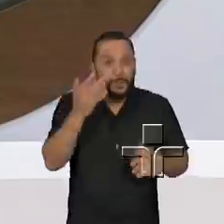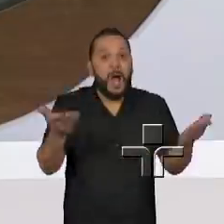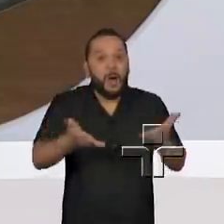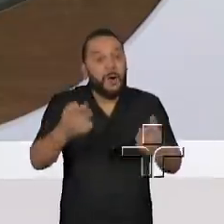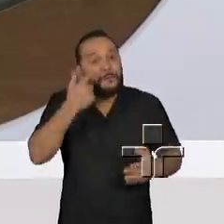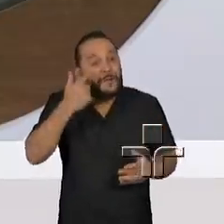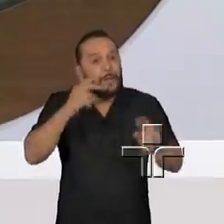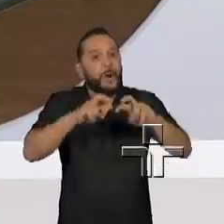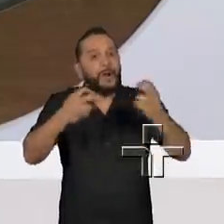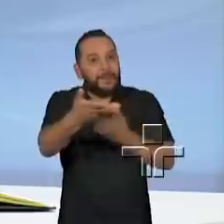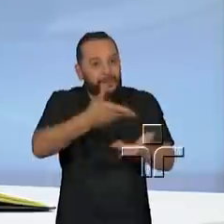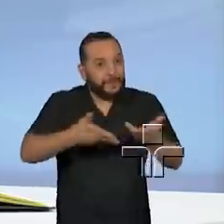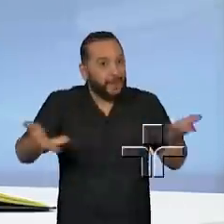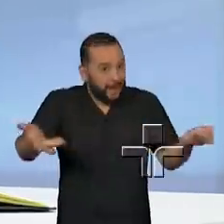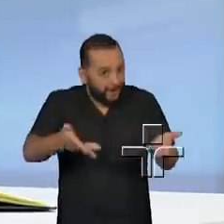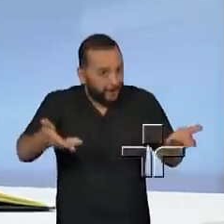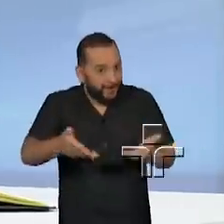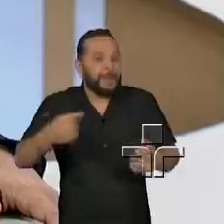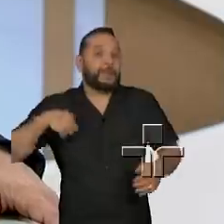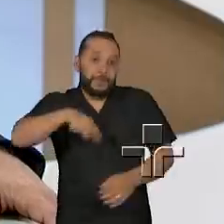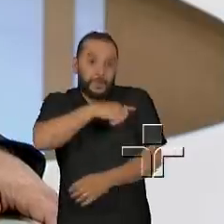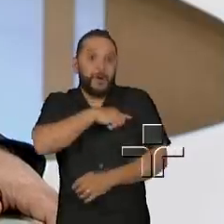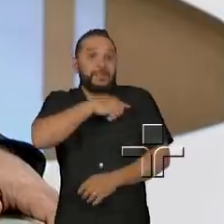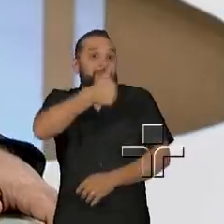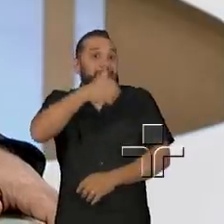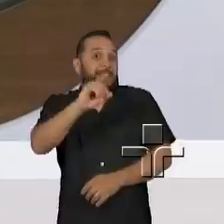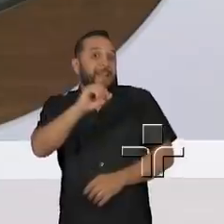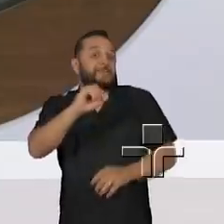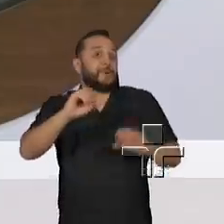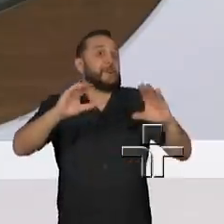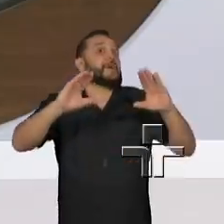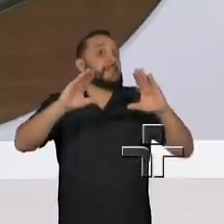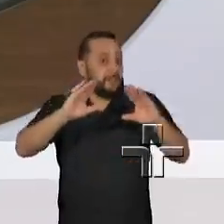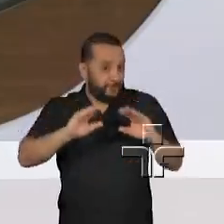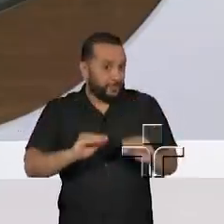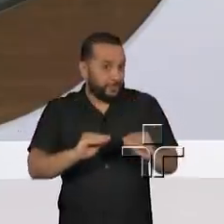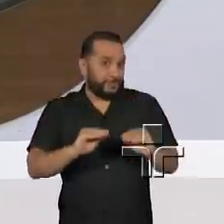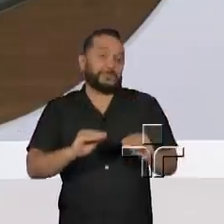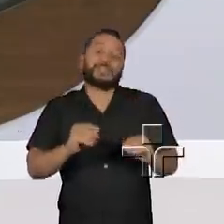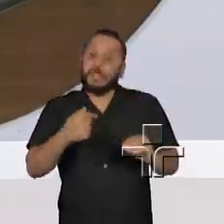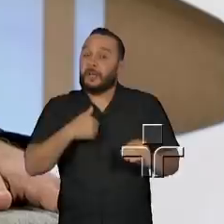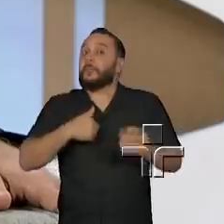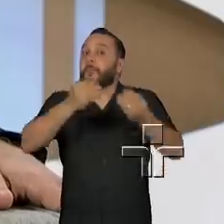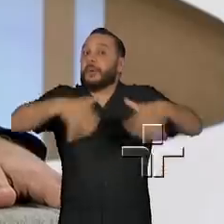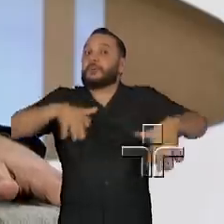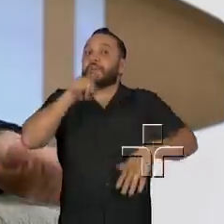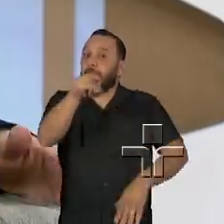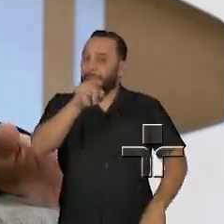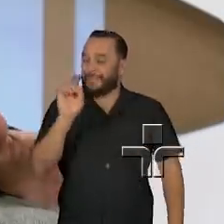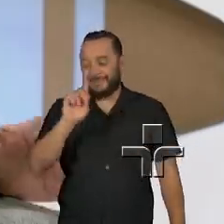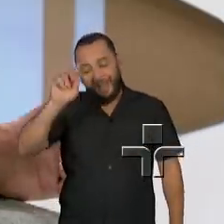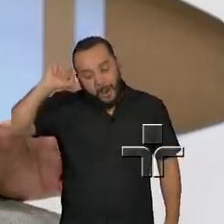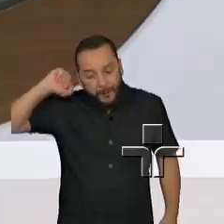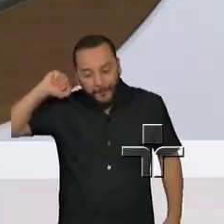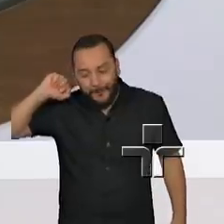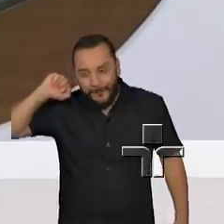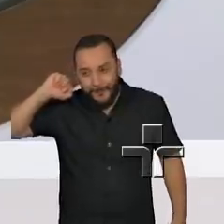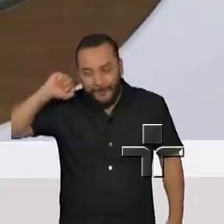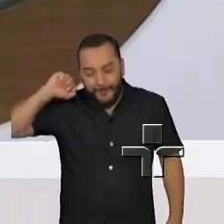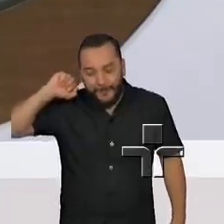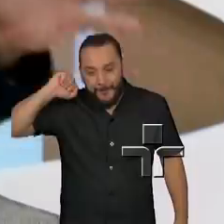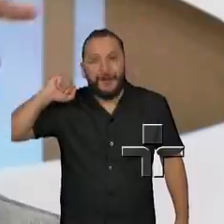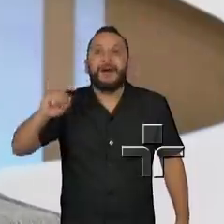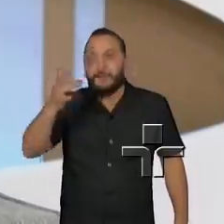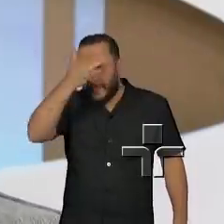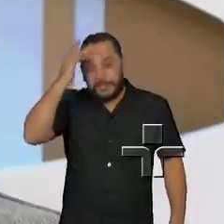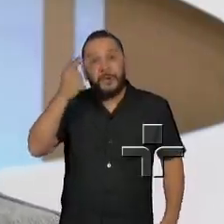agora. Apesar da gente entrar no ar às 10 da noite, a gente não está também querendo prejudicar ninguém socialmente. Não, claro que não. Mas a pessoa vai assistir o